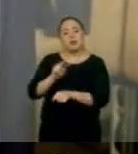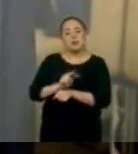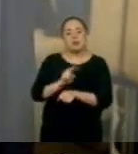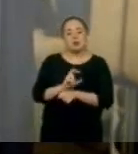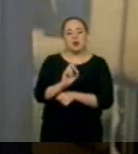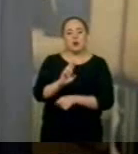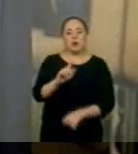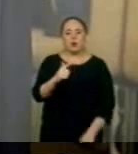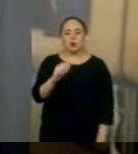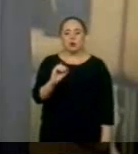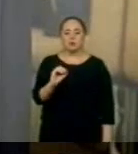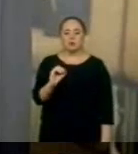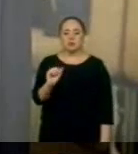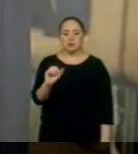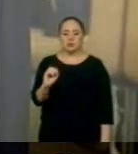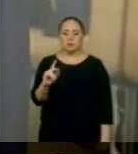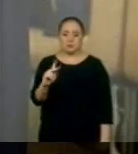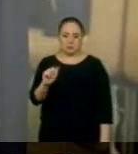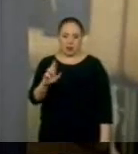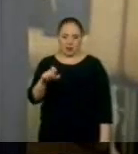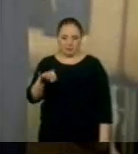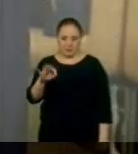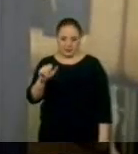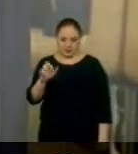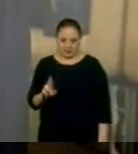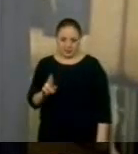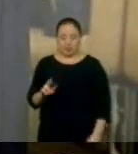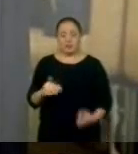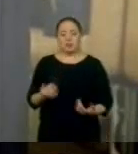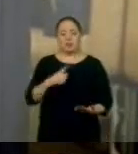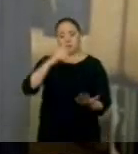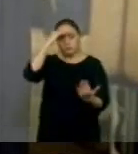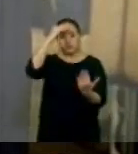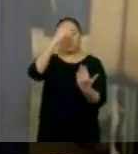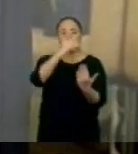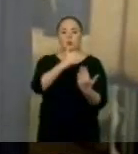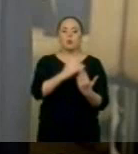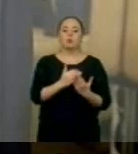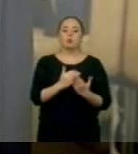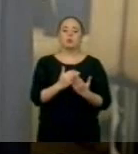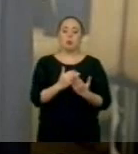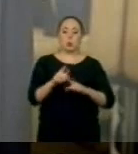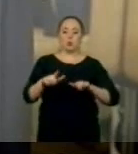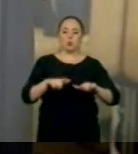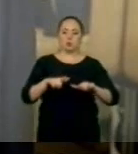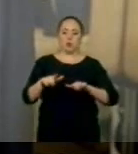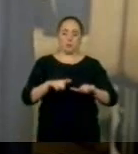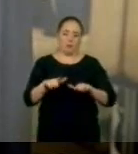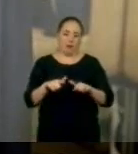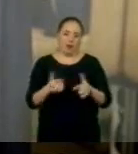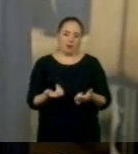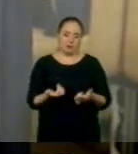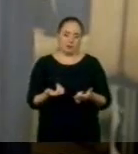órgão parlamentar em sua autonomia, a fim de que ali se cumpram as atribuições que lhe foram